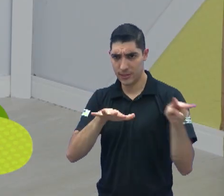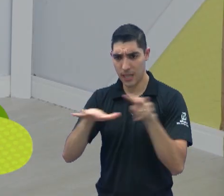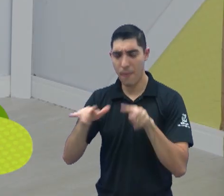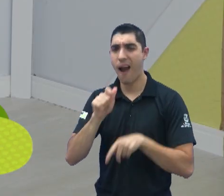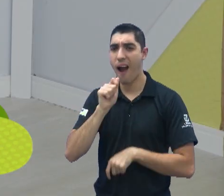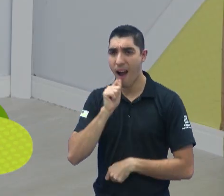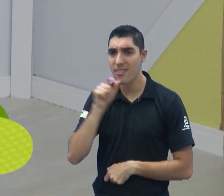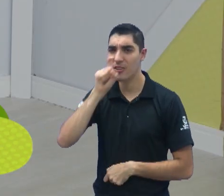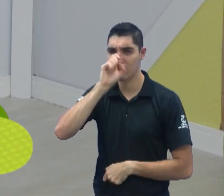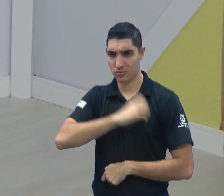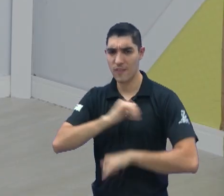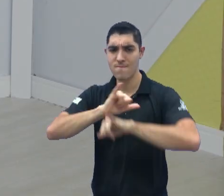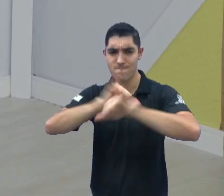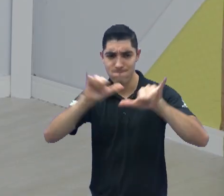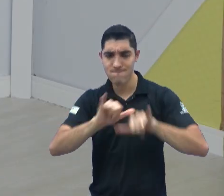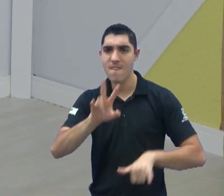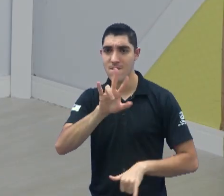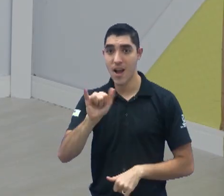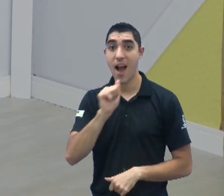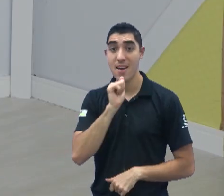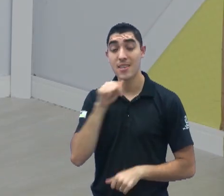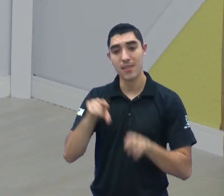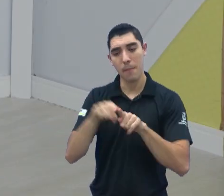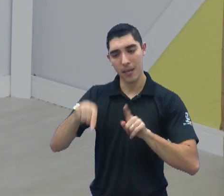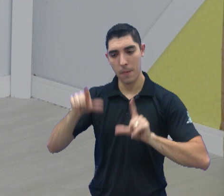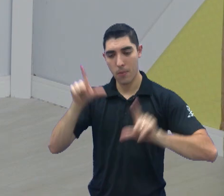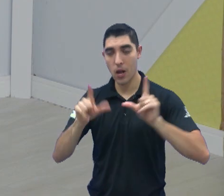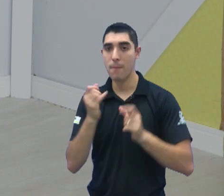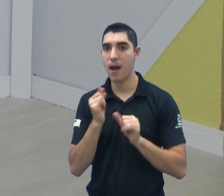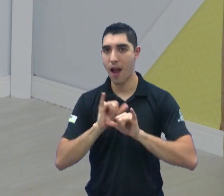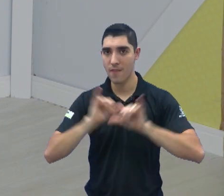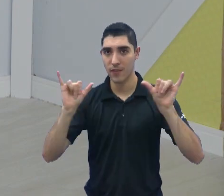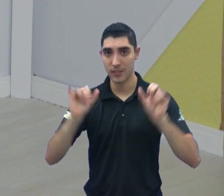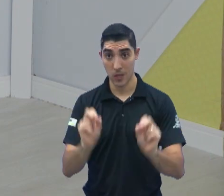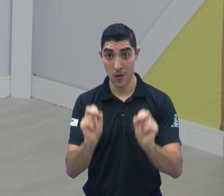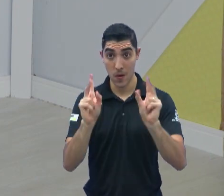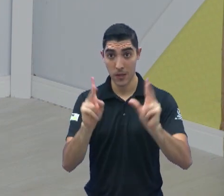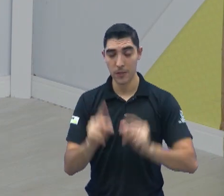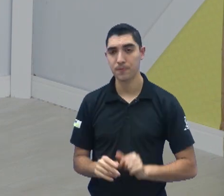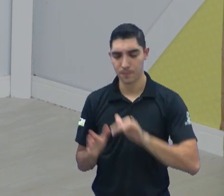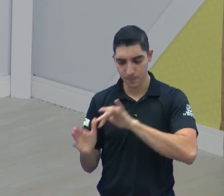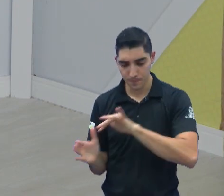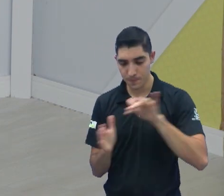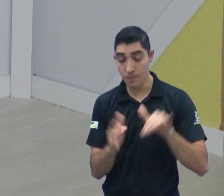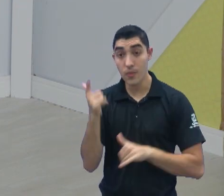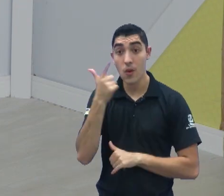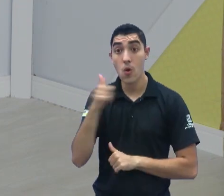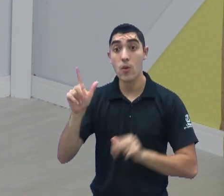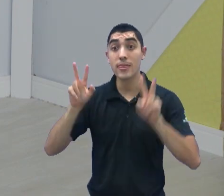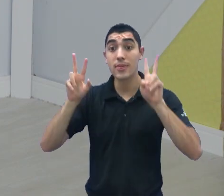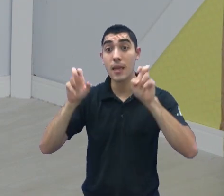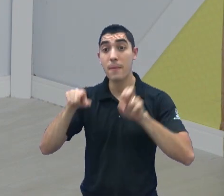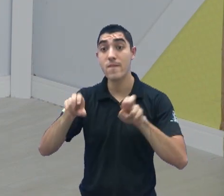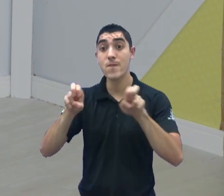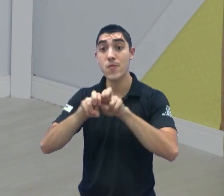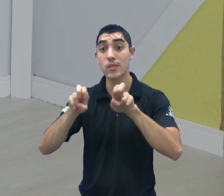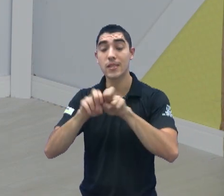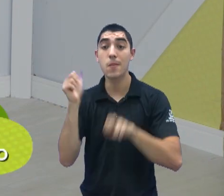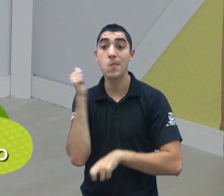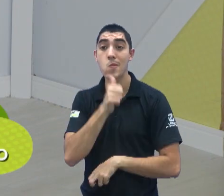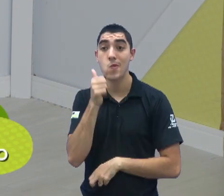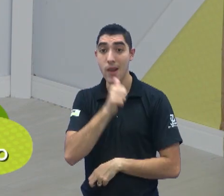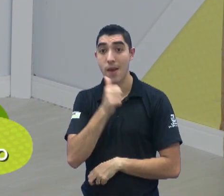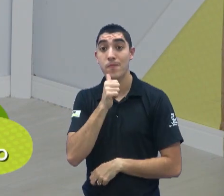mais nomes aí, a gente vai informando para você aqui no Hora do Esporte, tá certo? Paulito, mudando de assunto, falando agora de futsal feminino. A